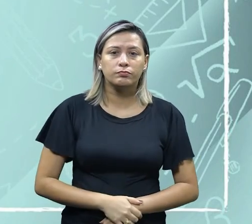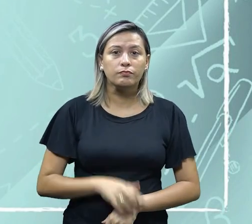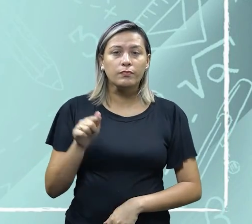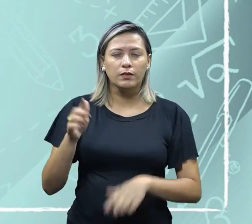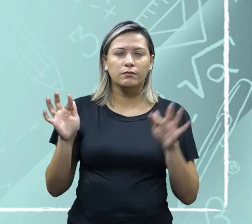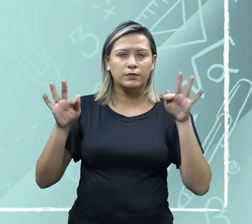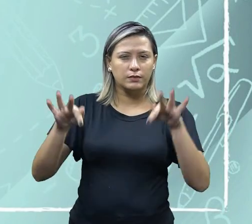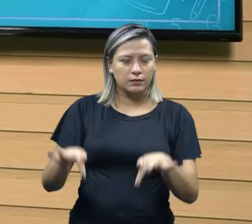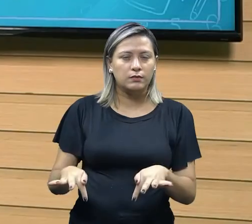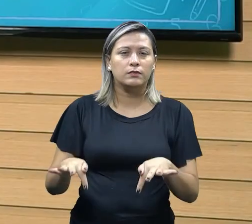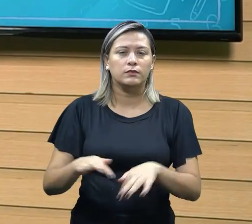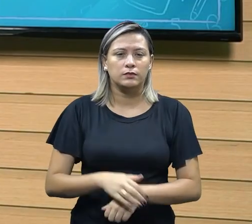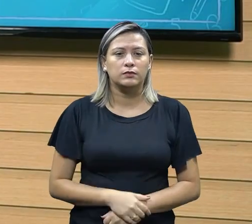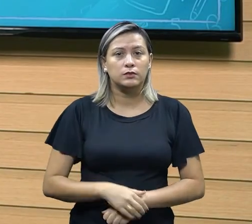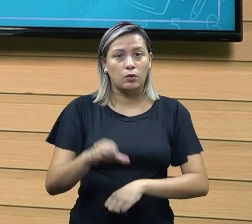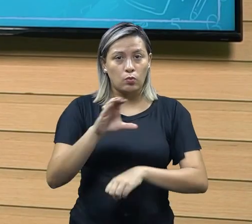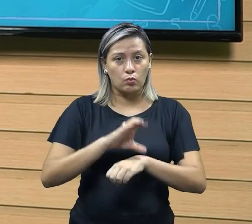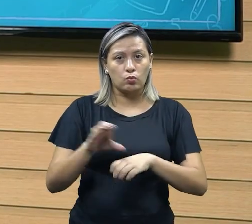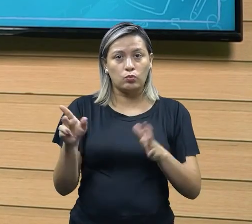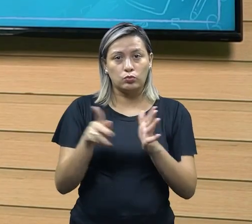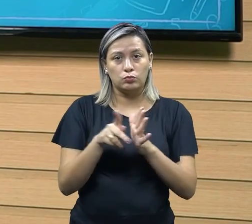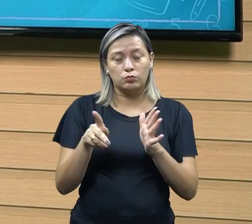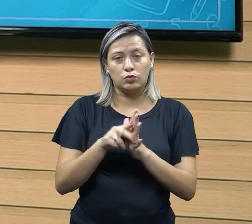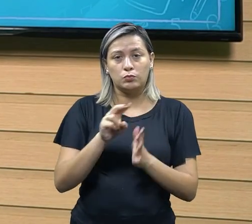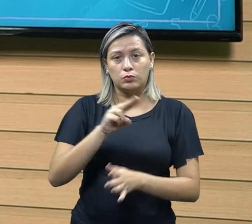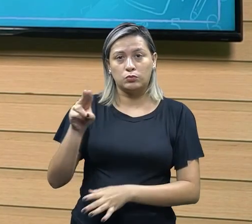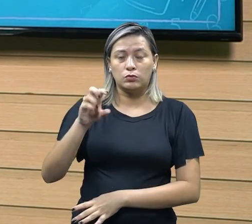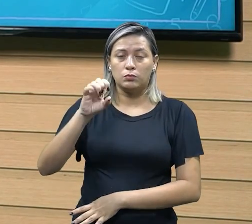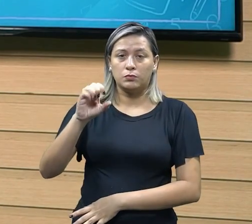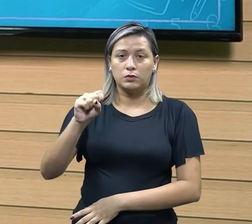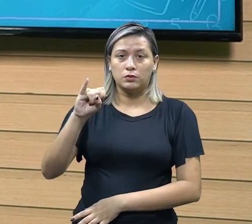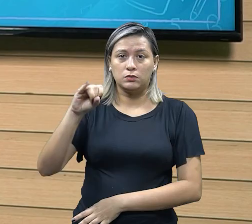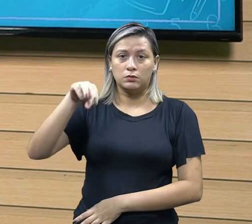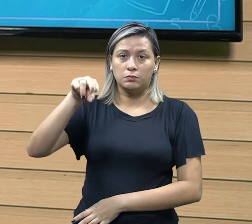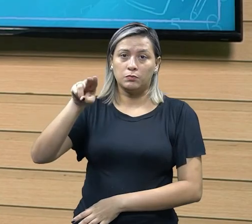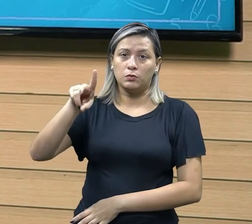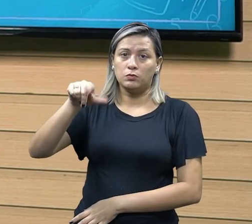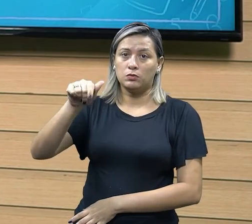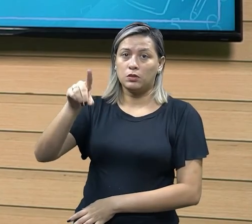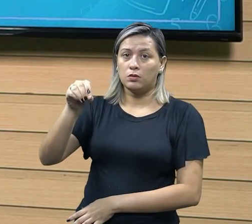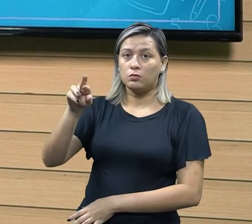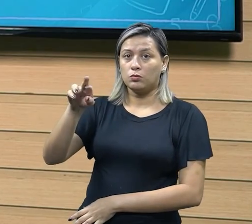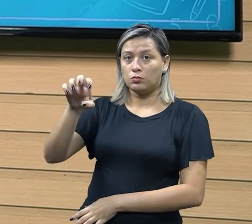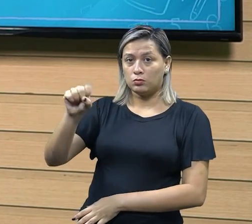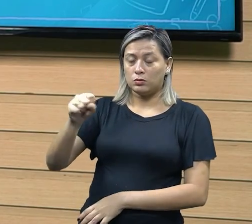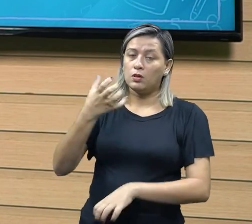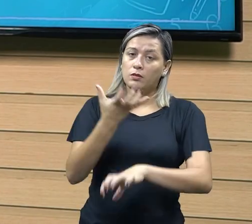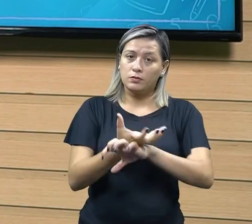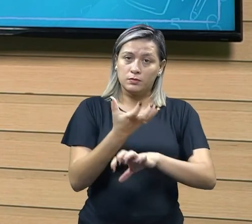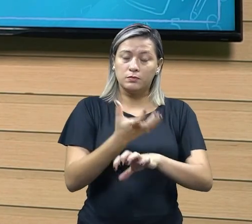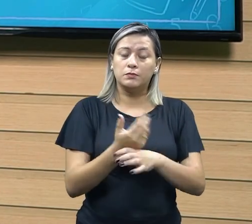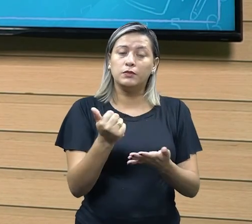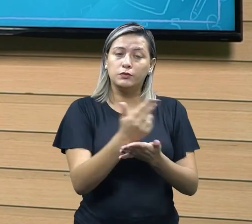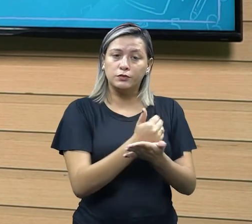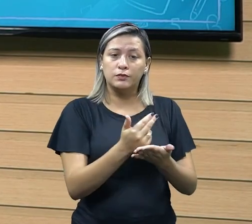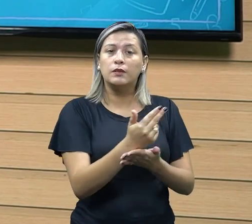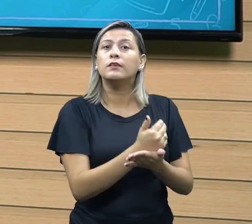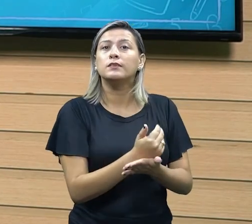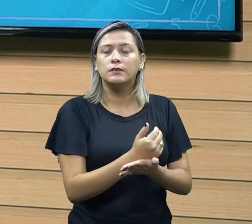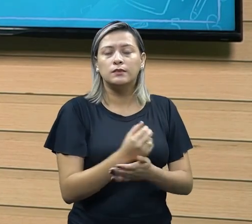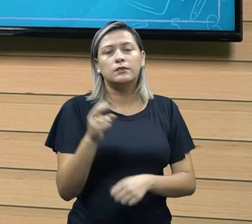Aqui a gente encerra o nosso curso de simuladores, tá? A nossa disciplina